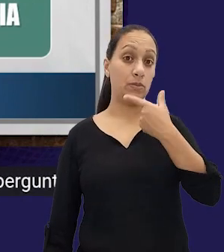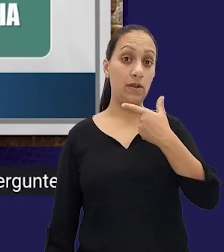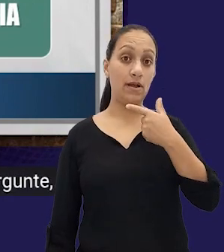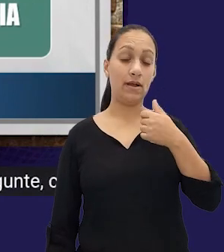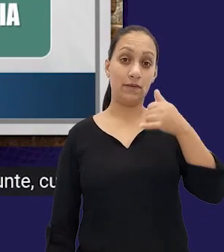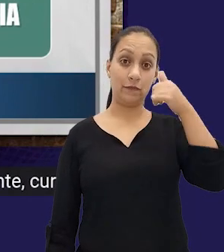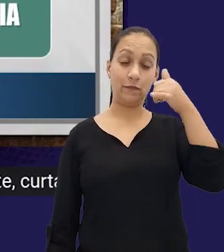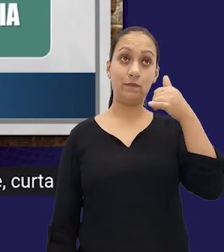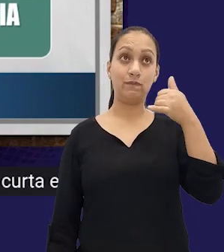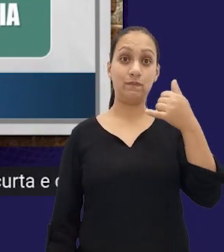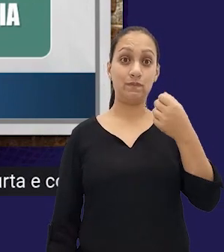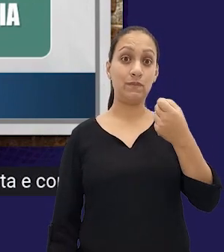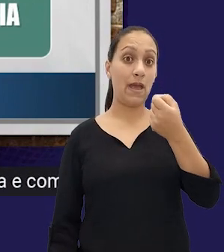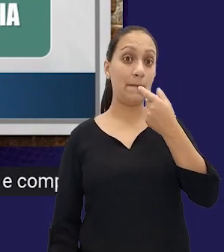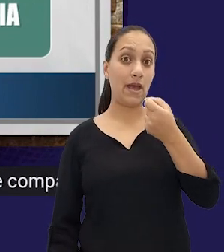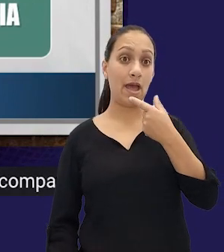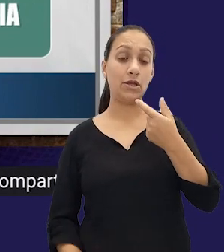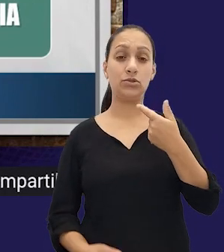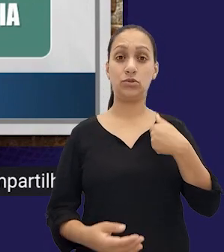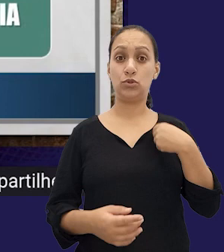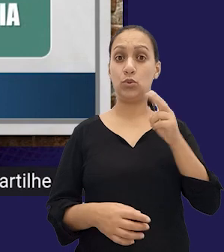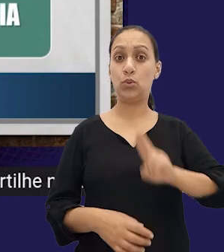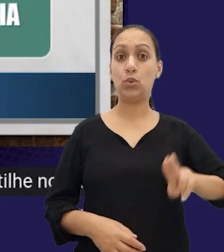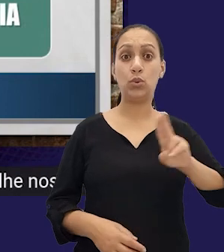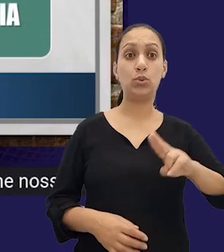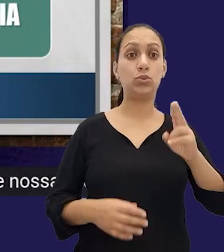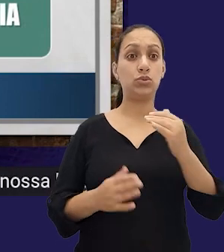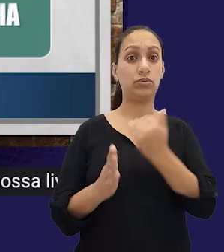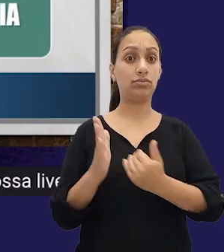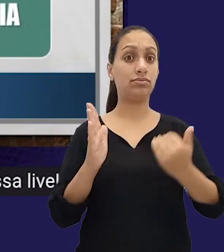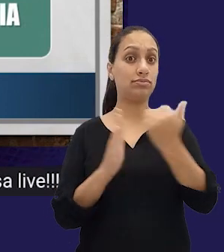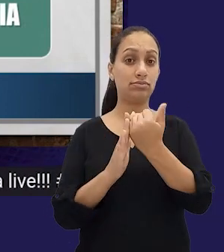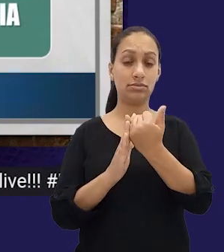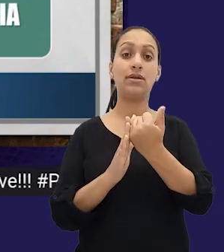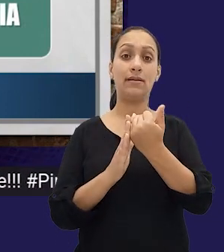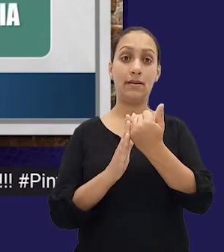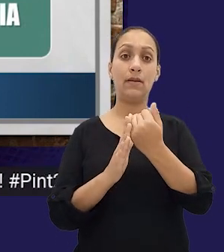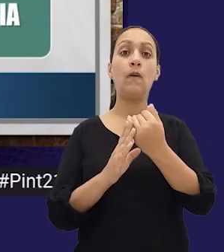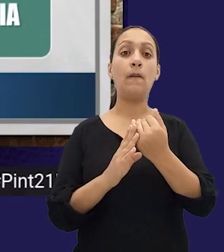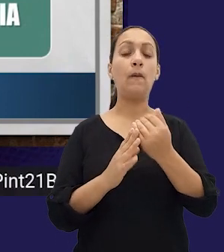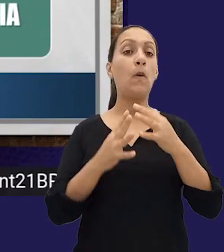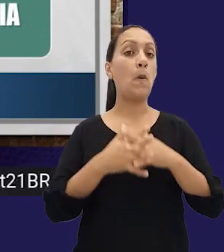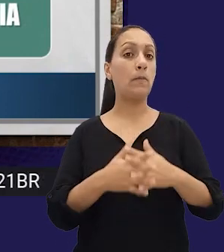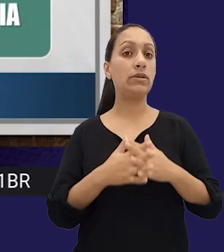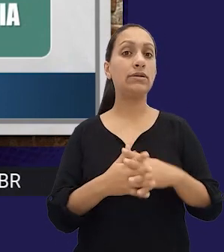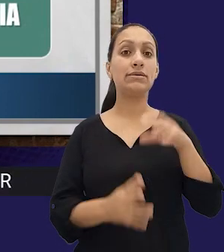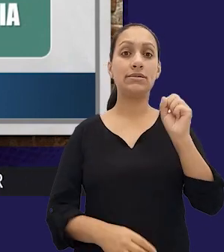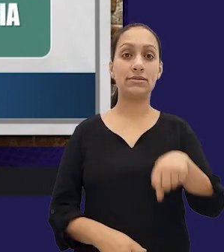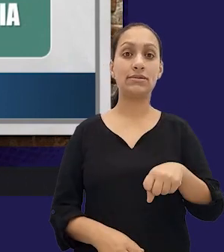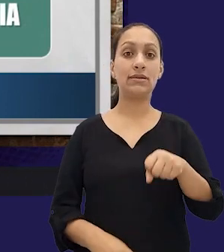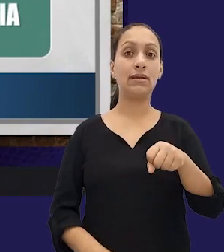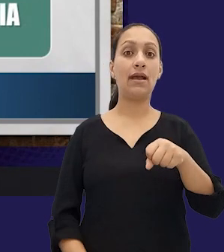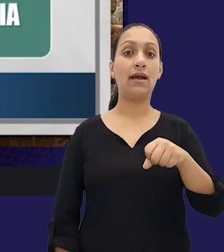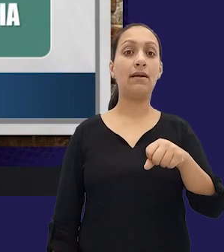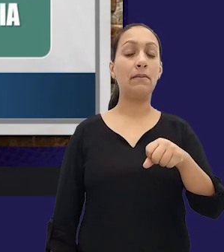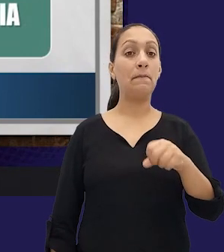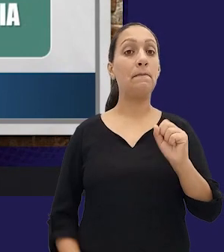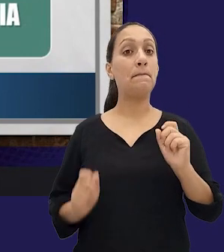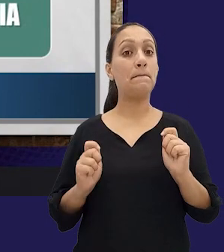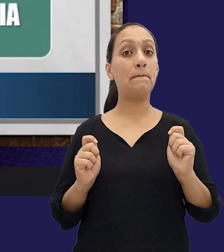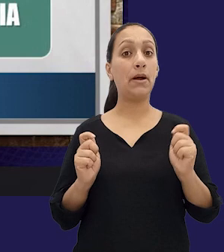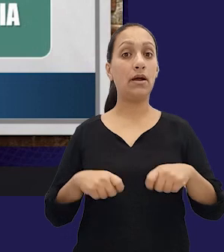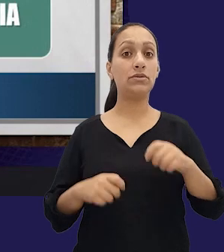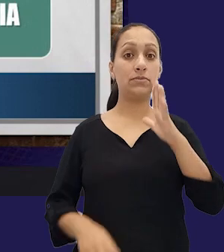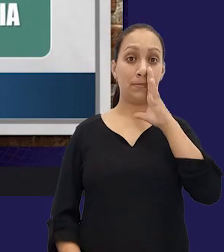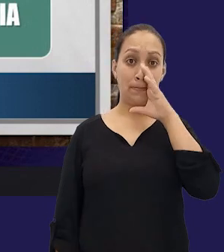uso abusivo, massivo desses medicamentos implica, sim, no surgimento de resistência. Vocês me